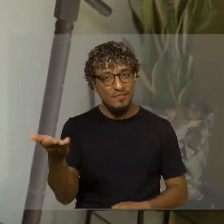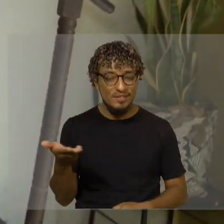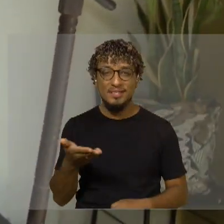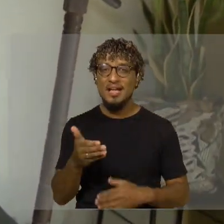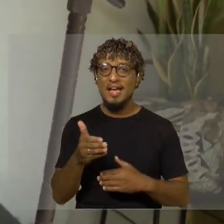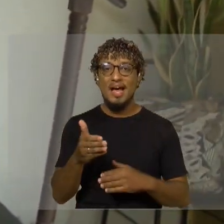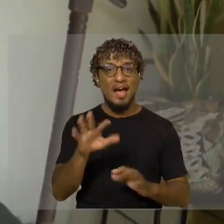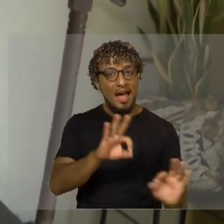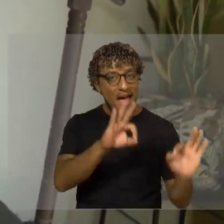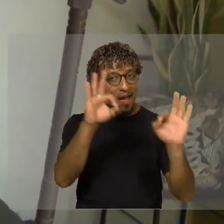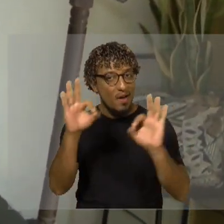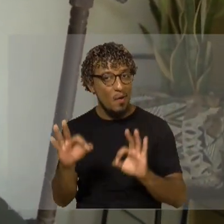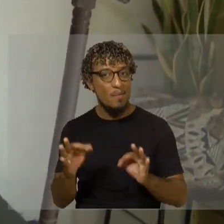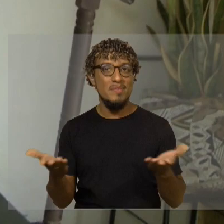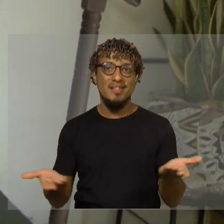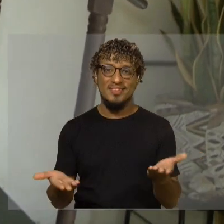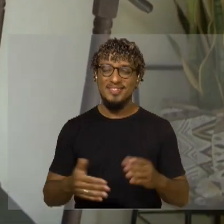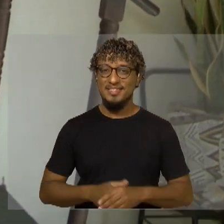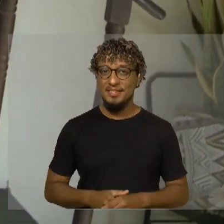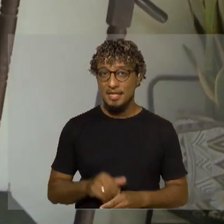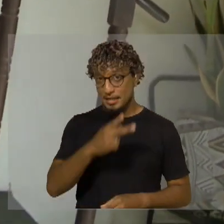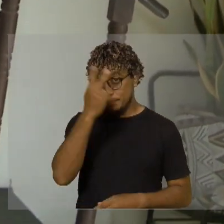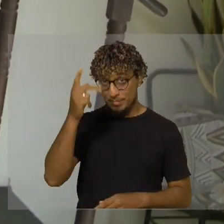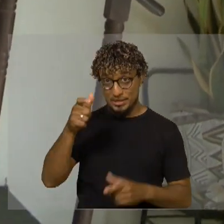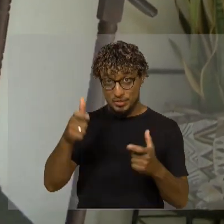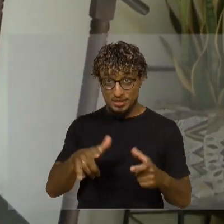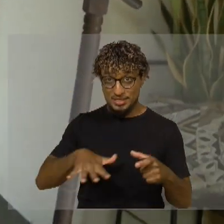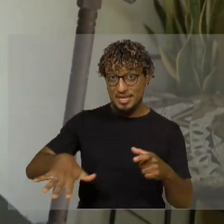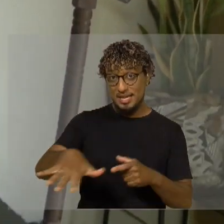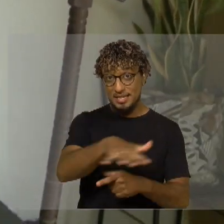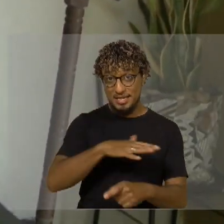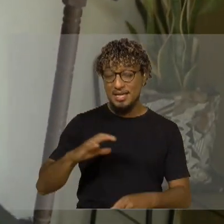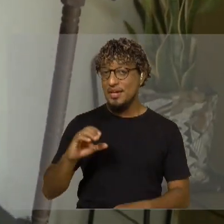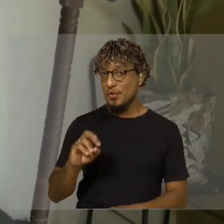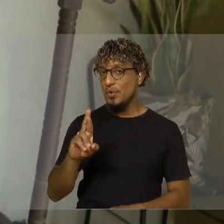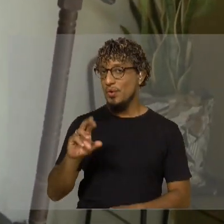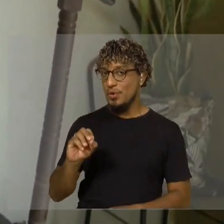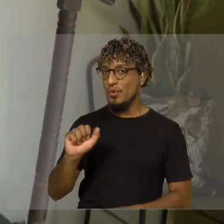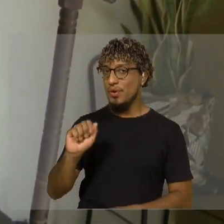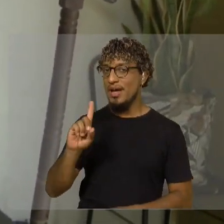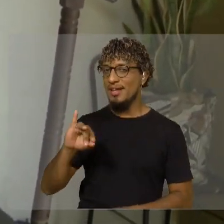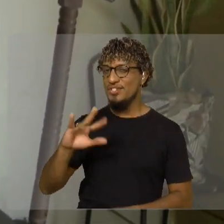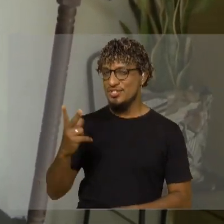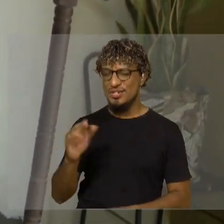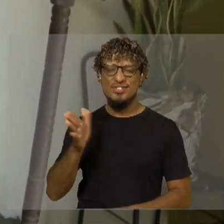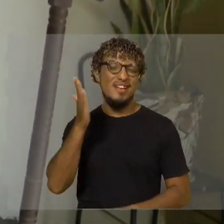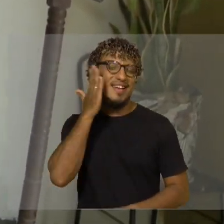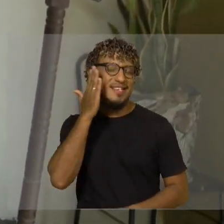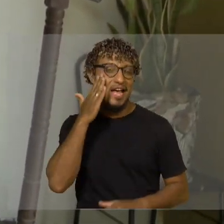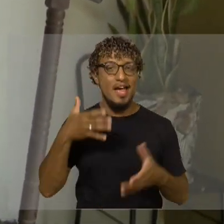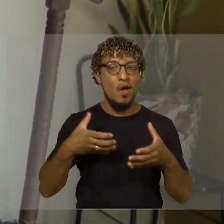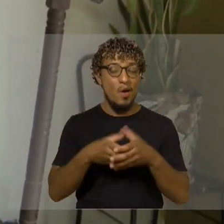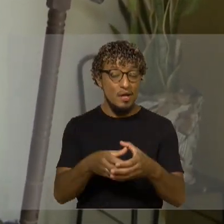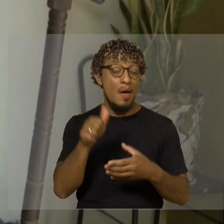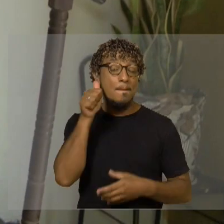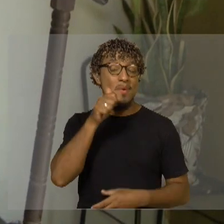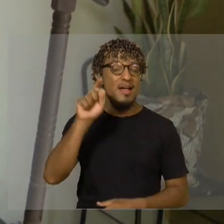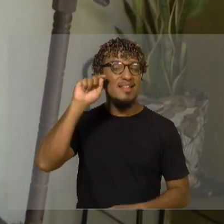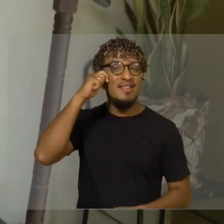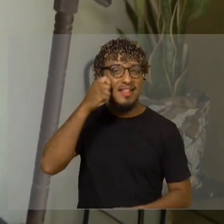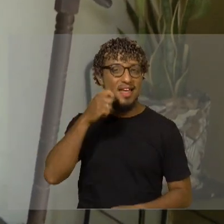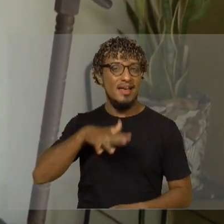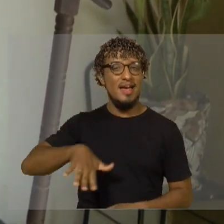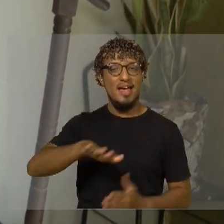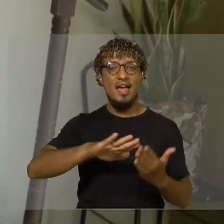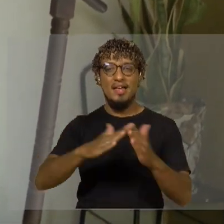está acompanhando a gente aí. O pessoal aqui do Coroadinho já sabe da atuação, né, do coletivo Mulheres Pretas na Periferia, Mulheres Negras na Periferia e